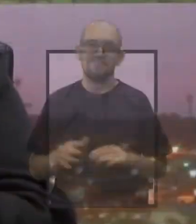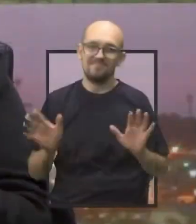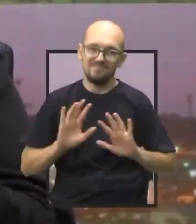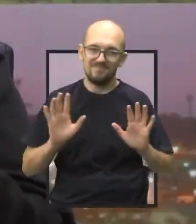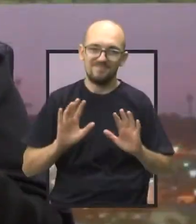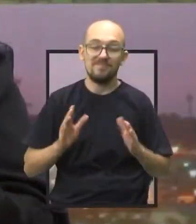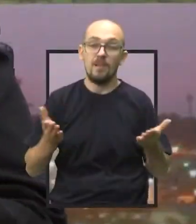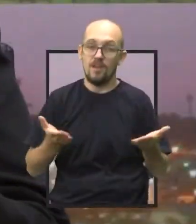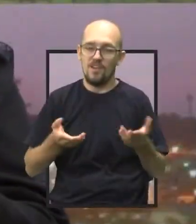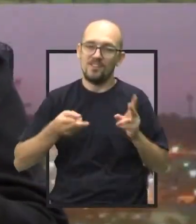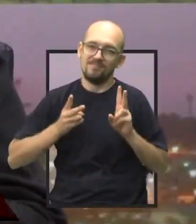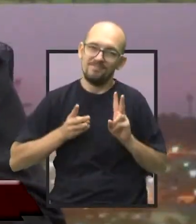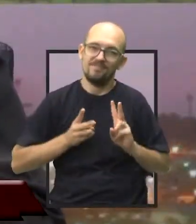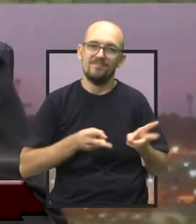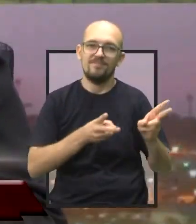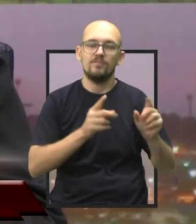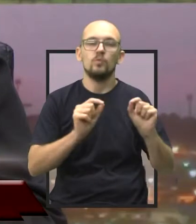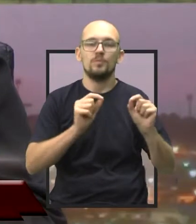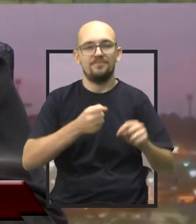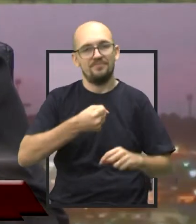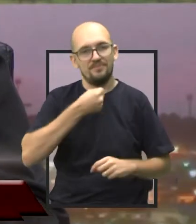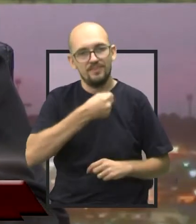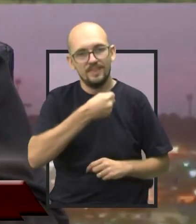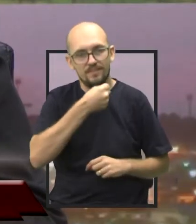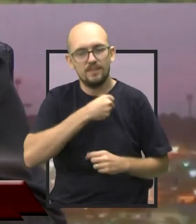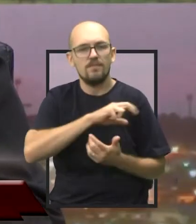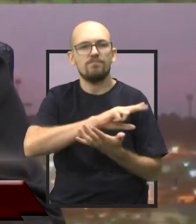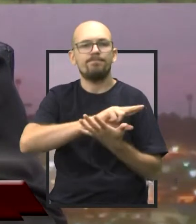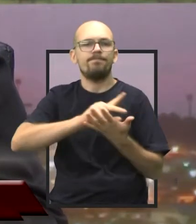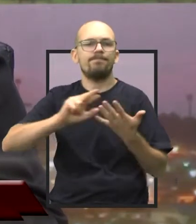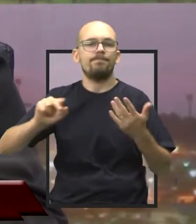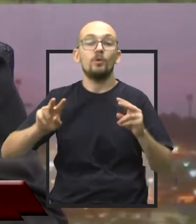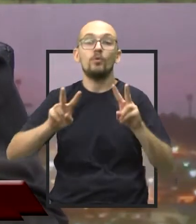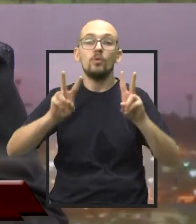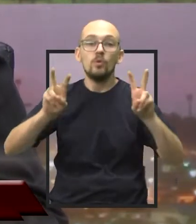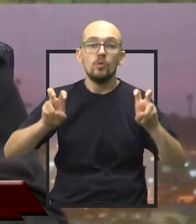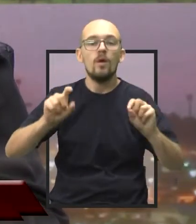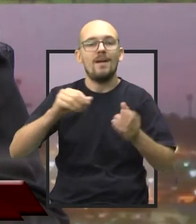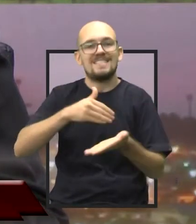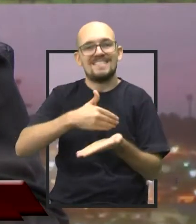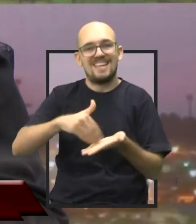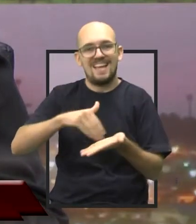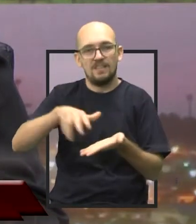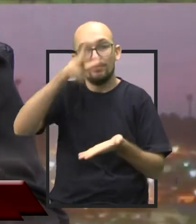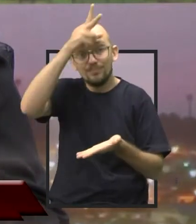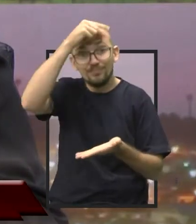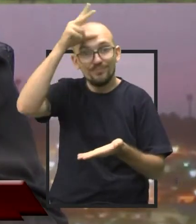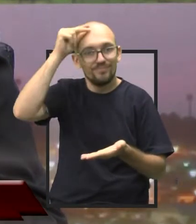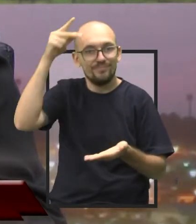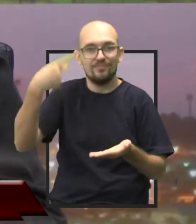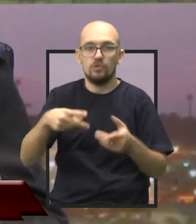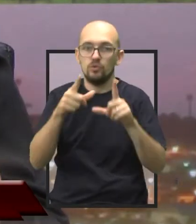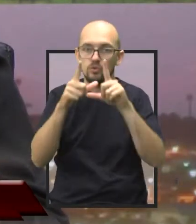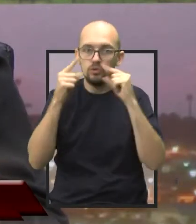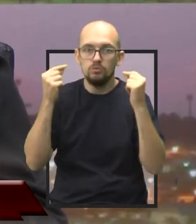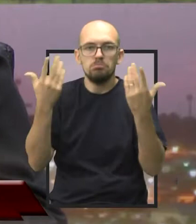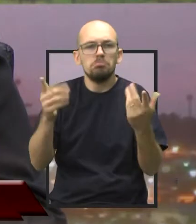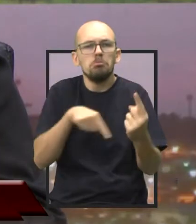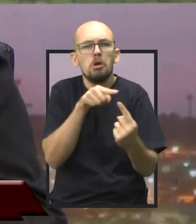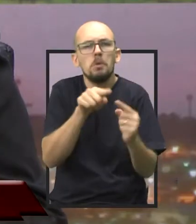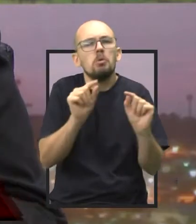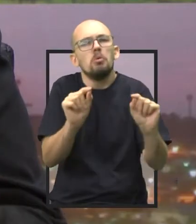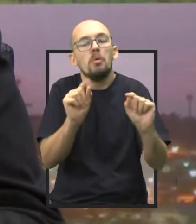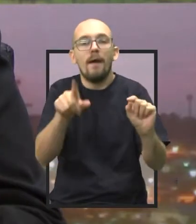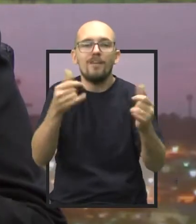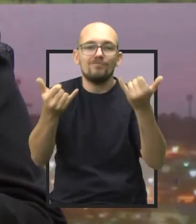Olá, estamos dando continuidade a uma série de entrevistas com os secretários municipais de Jaú, com o objetivo de sempre informar a população